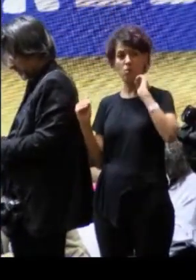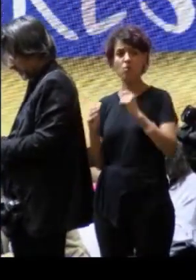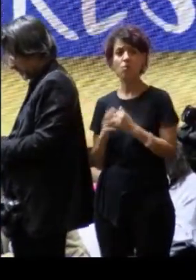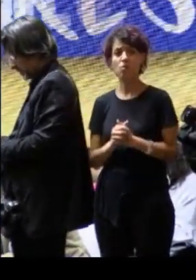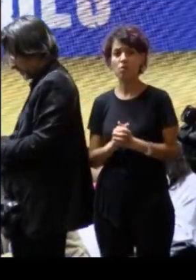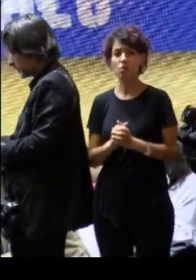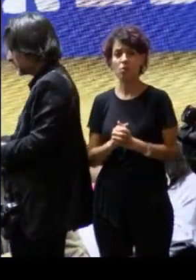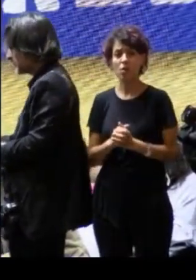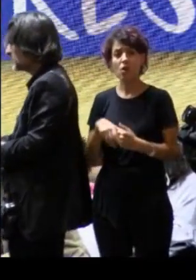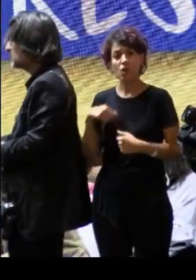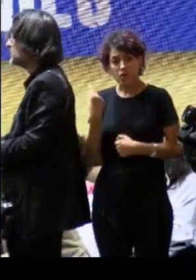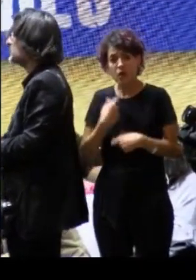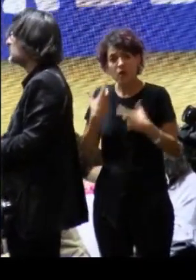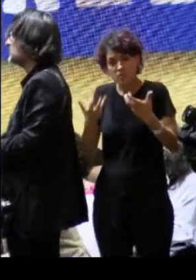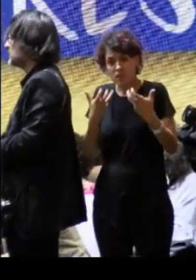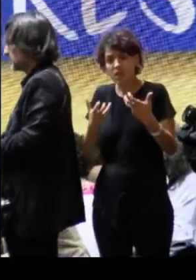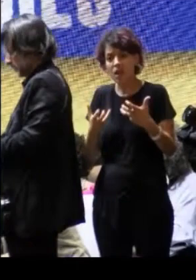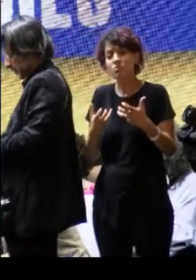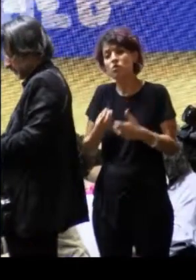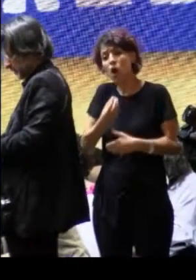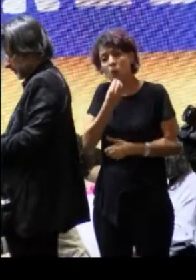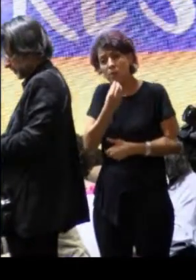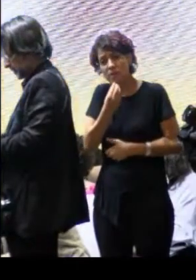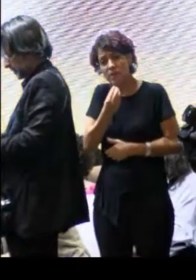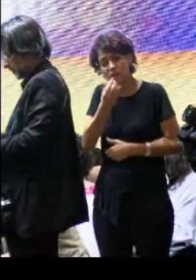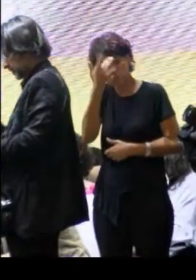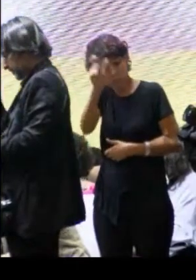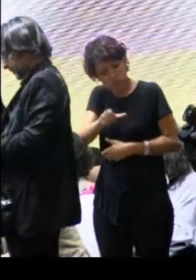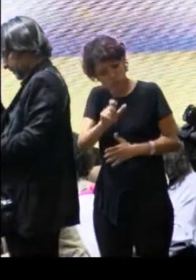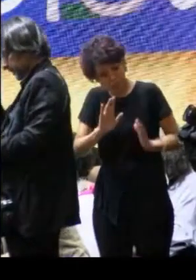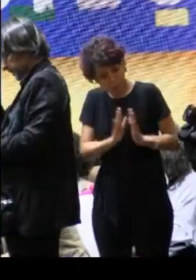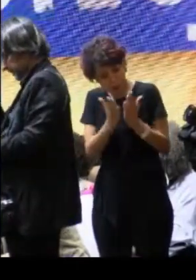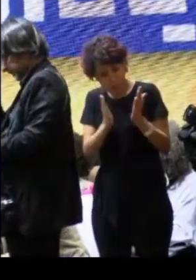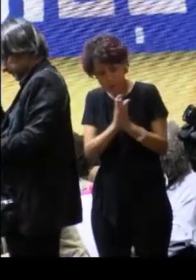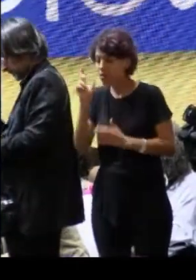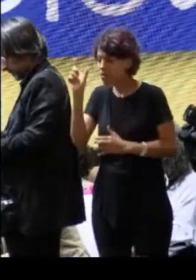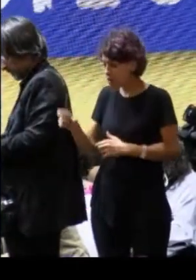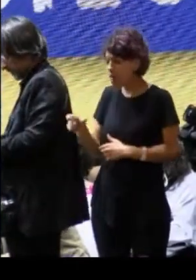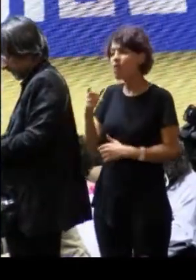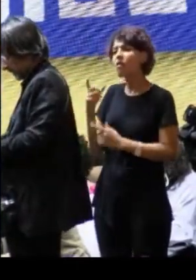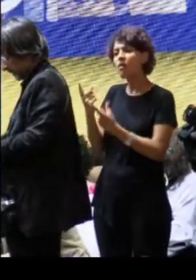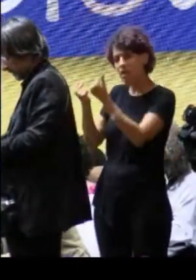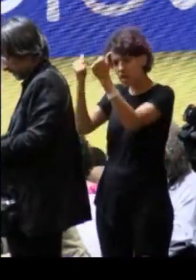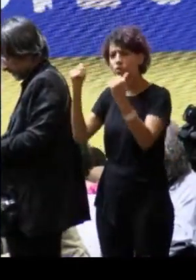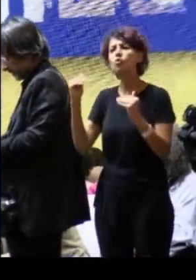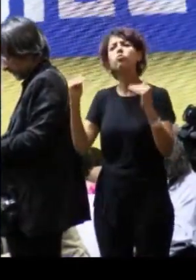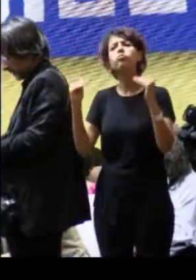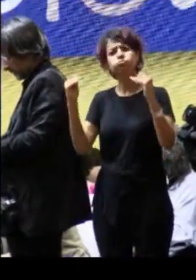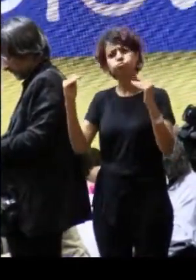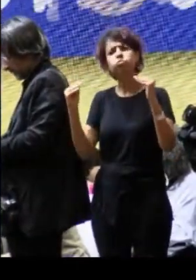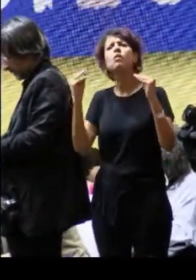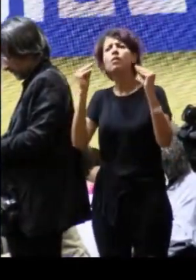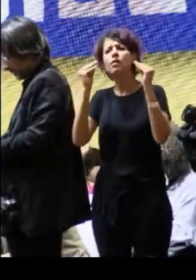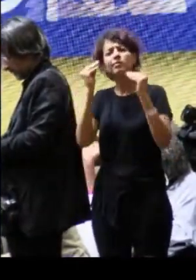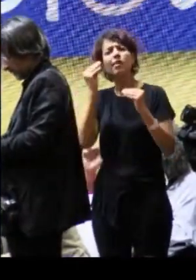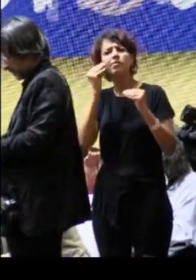nenhum. Nós queremos dar a oportunidade do pobre competir com o filho do rico, os bancos das universidades nesse